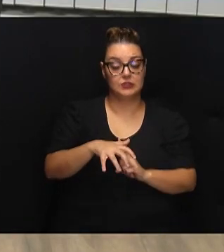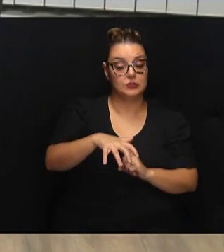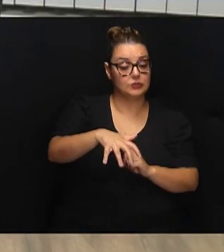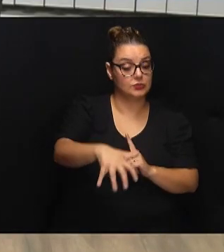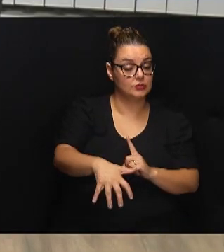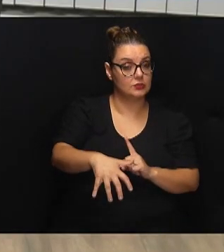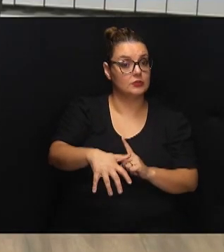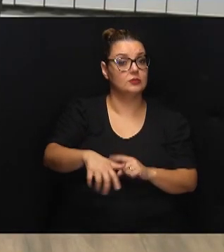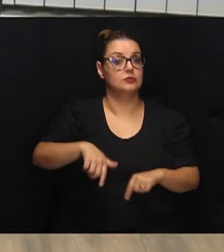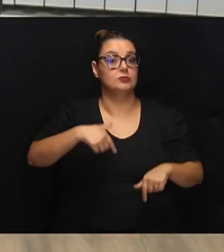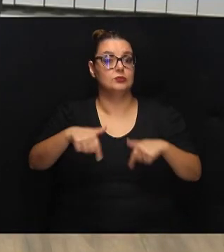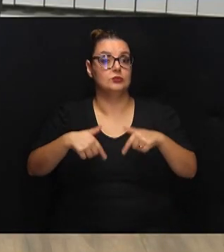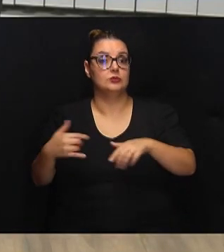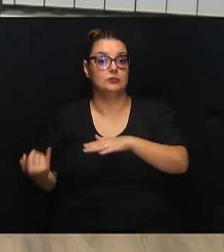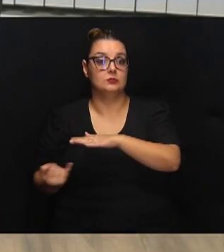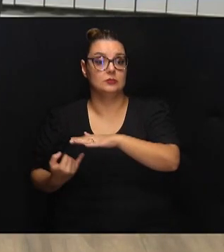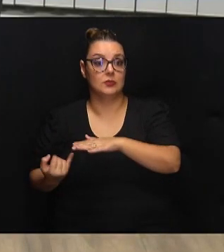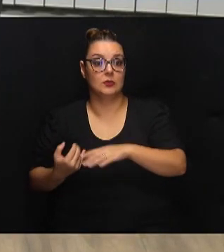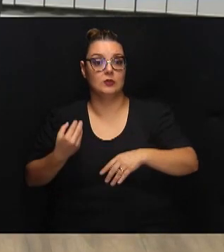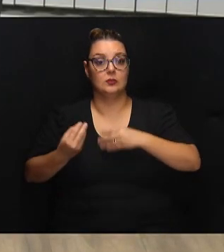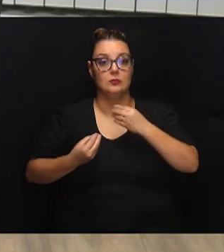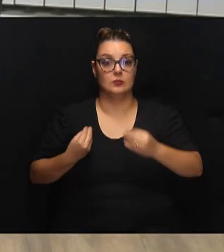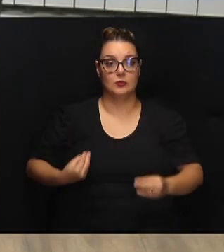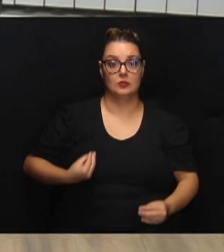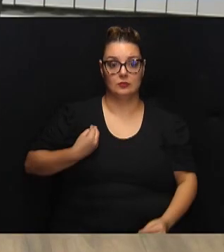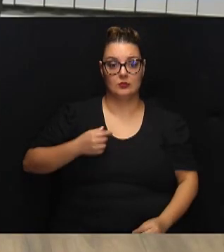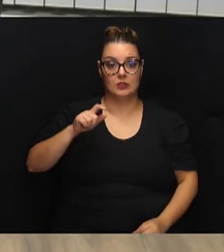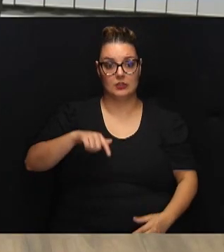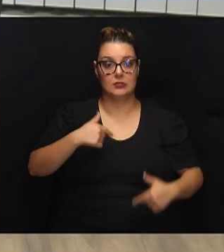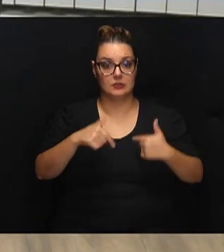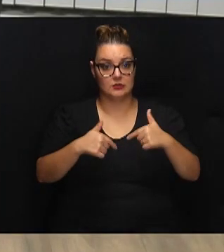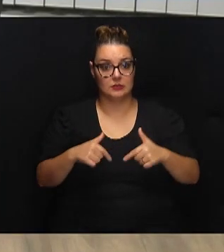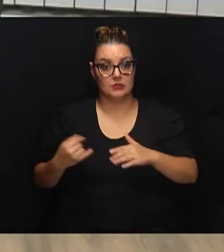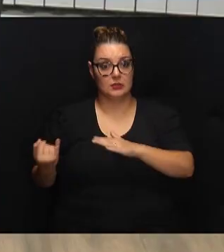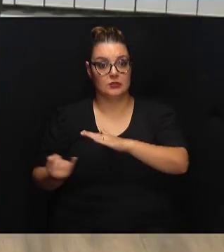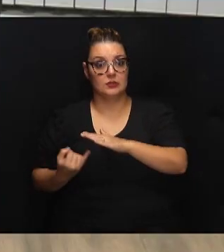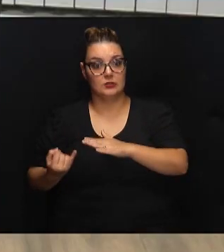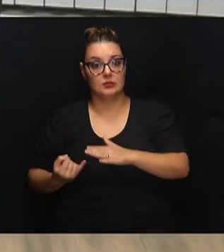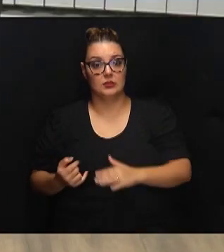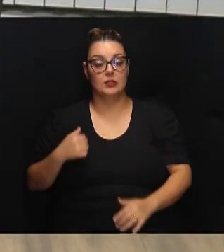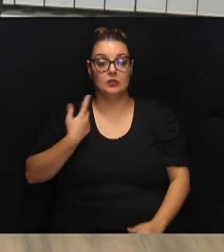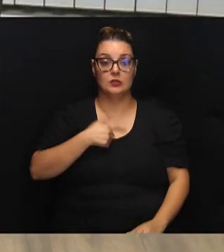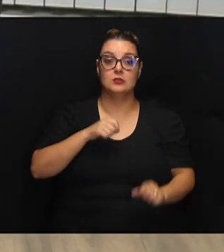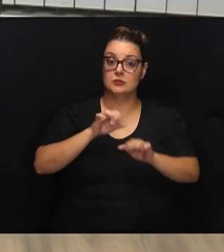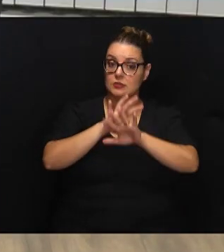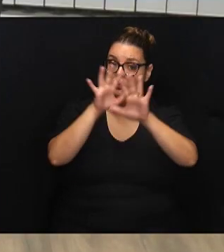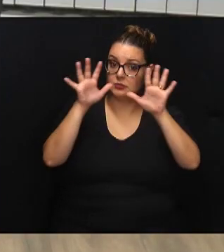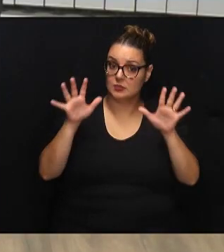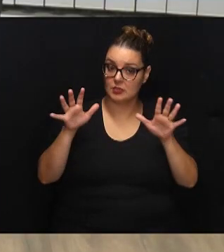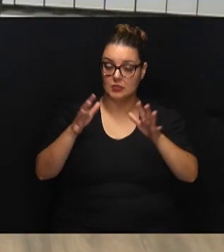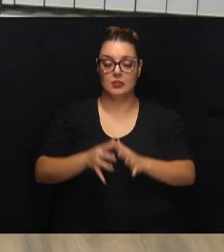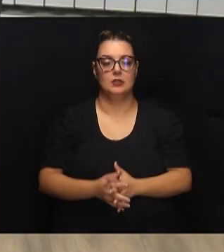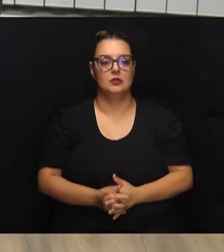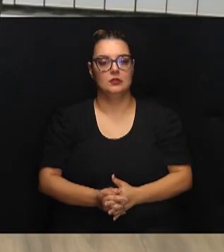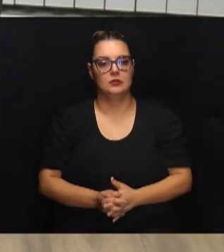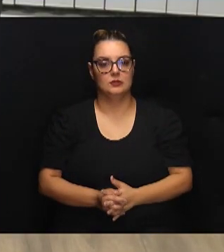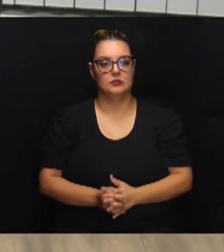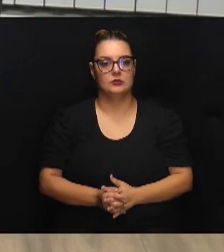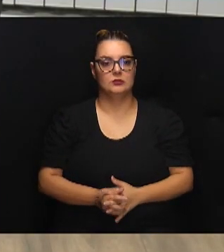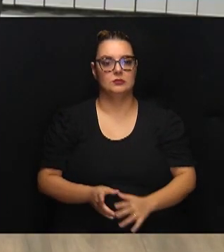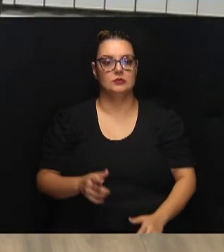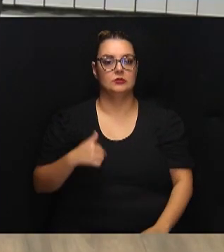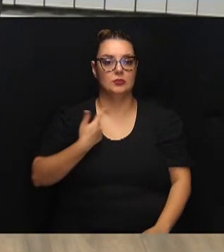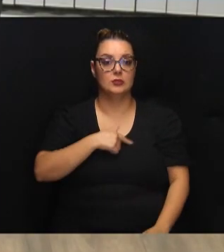do trabalhador informal. Como é que é a vida da pessoa que trabalha na informalidade? A gente quer deixar bem claro que nós não